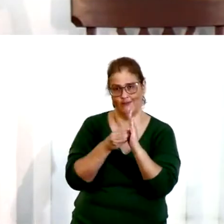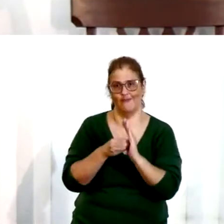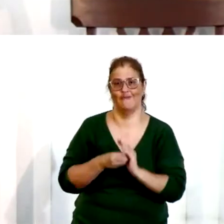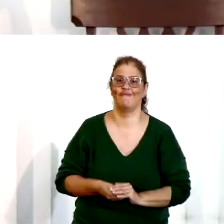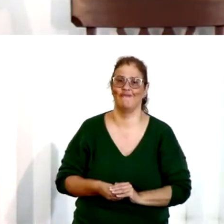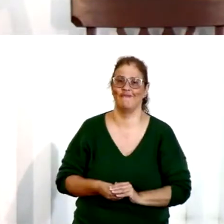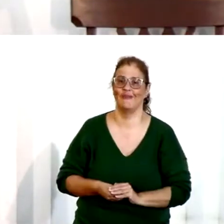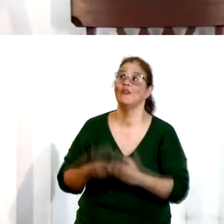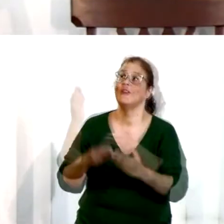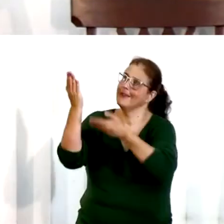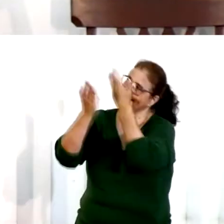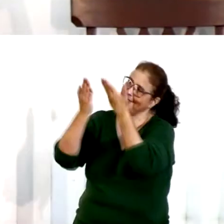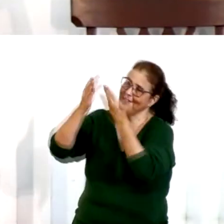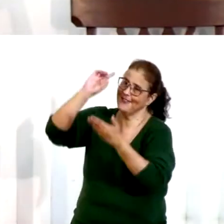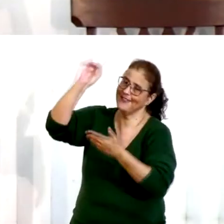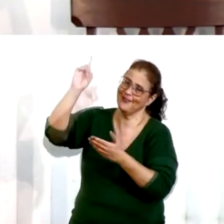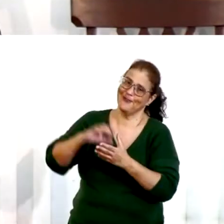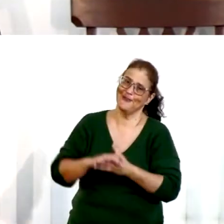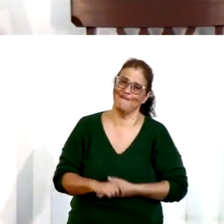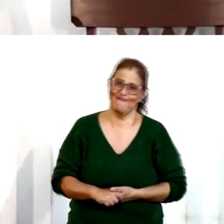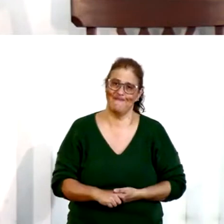servindo com seus dons e talentos.